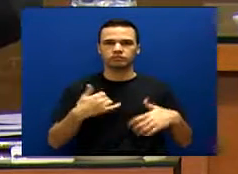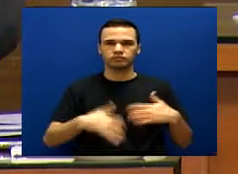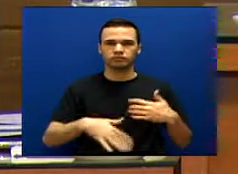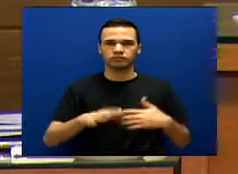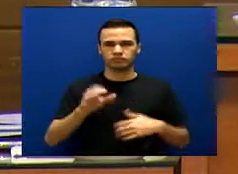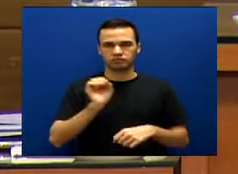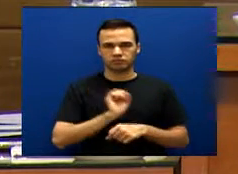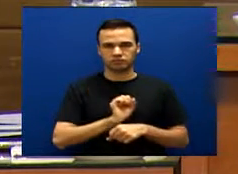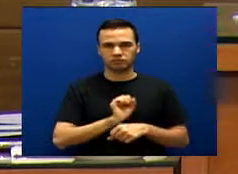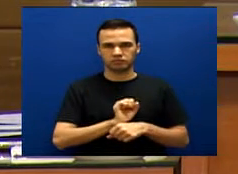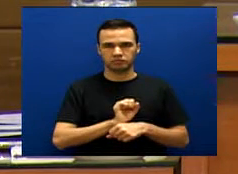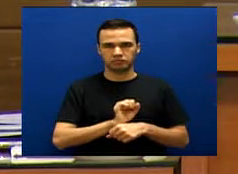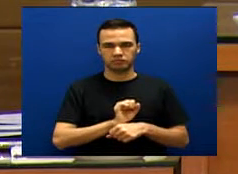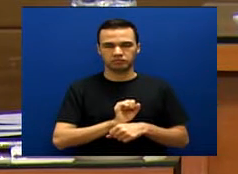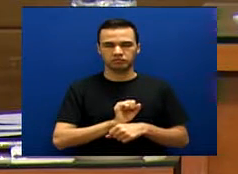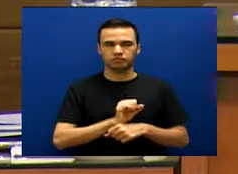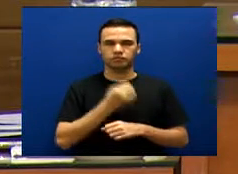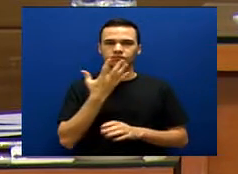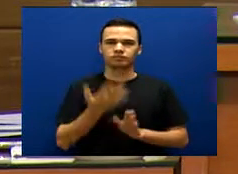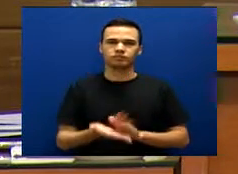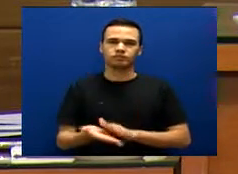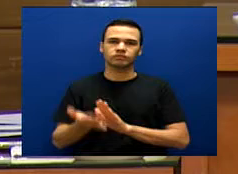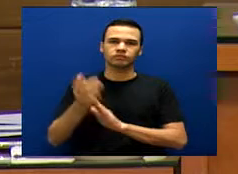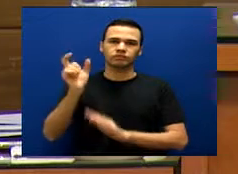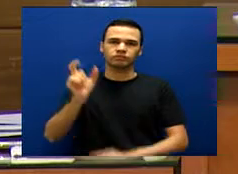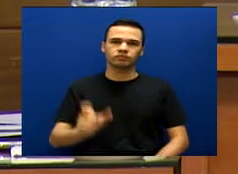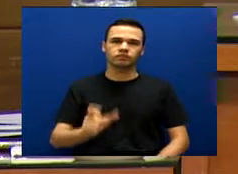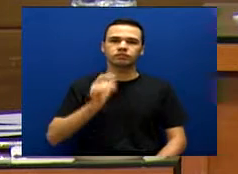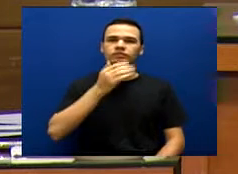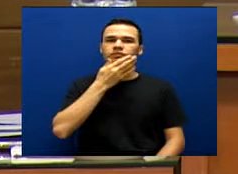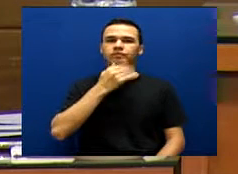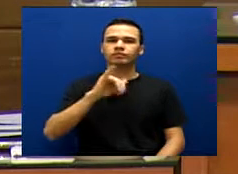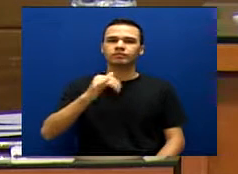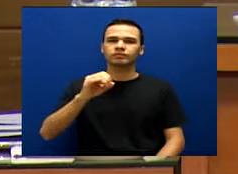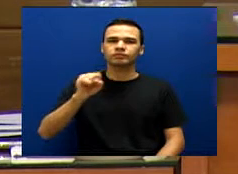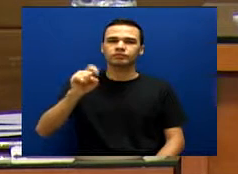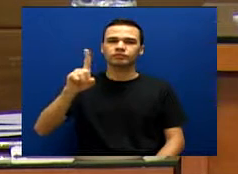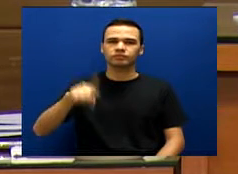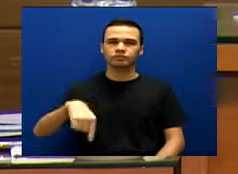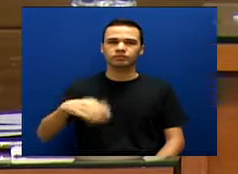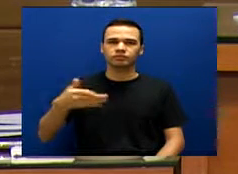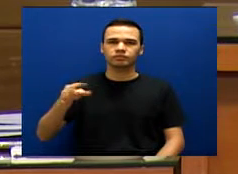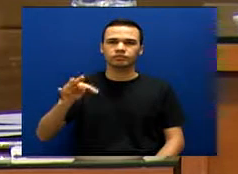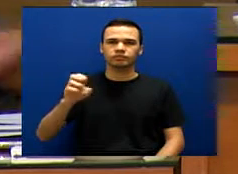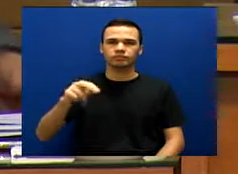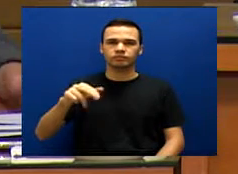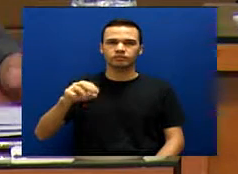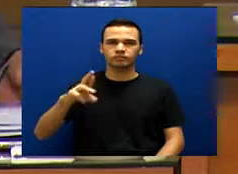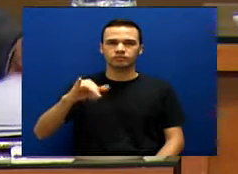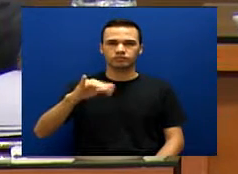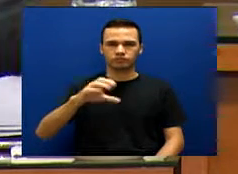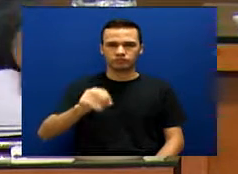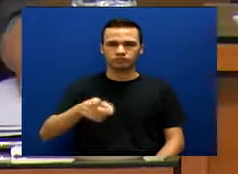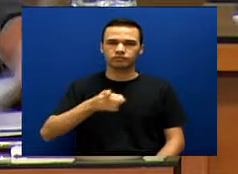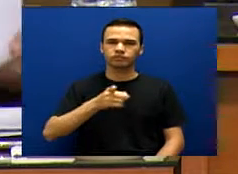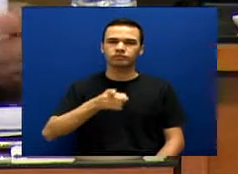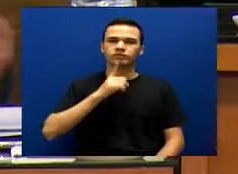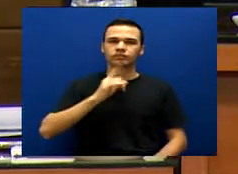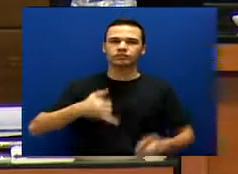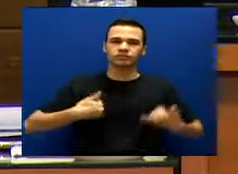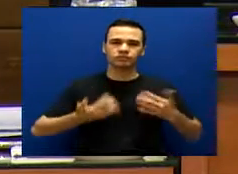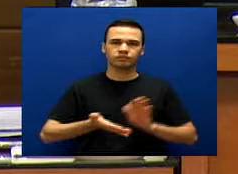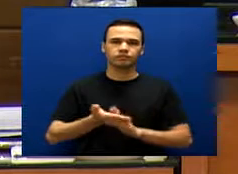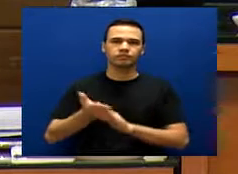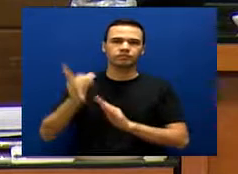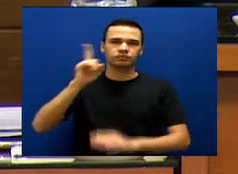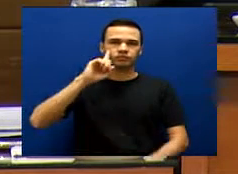minutinho. Votos e congratulações ao senhor José Tenório Silva, pela passagem da sua data natalícia,